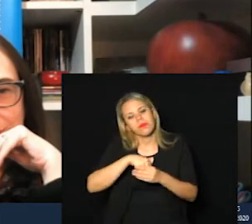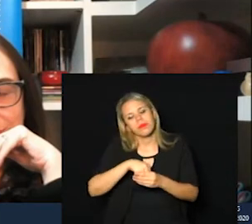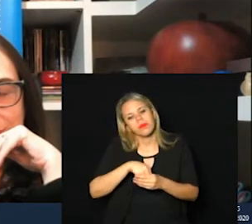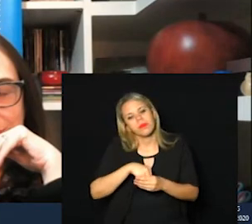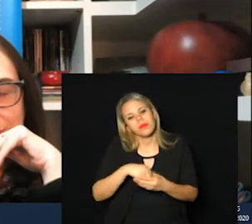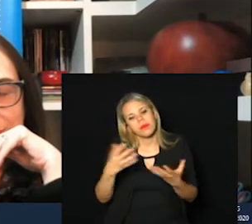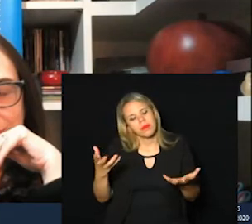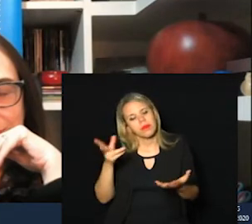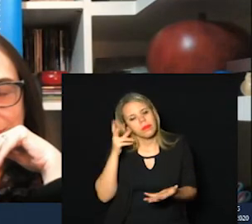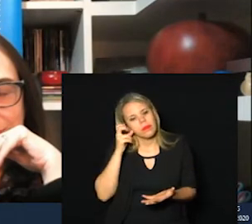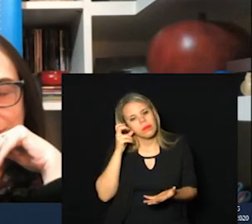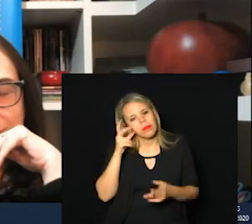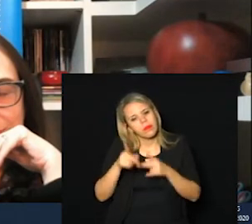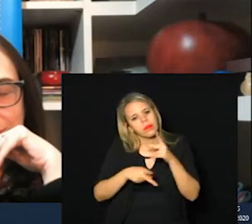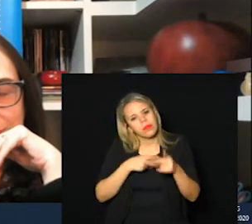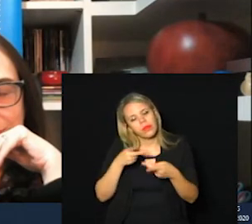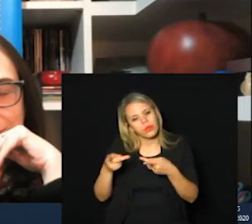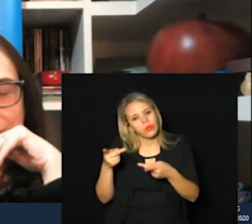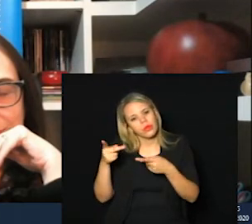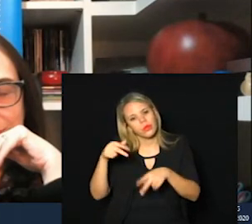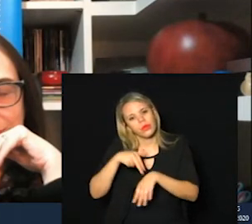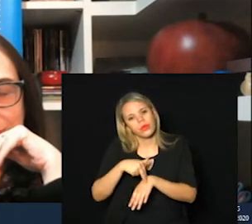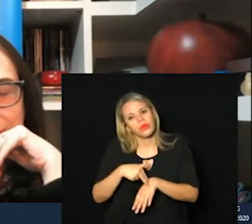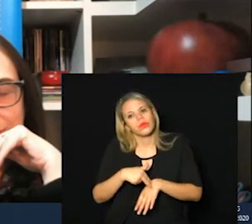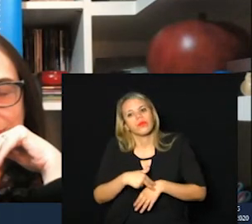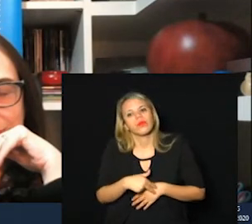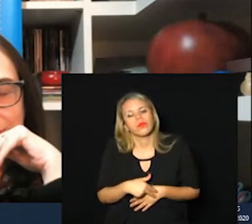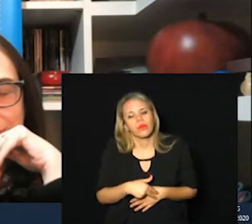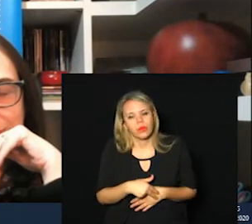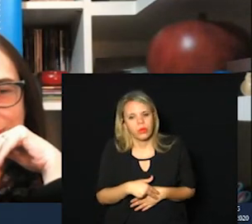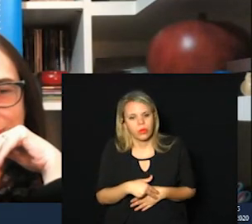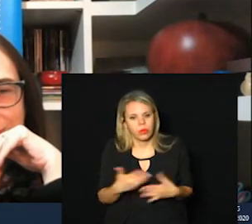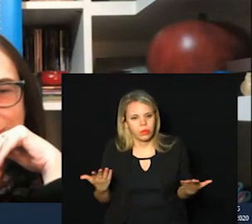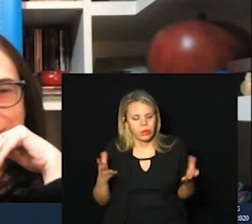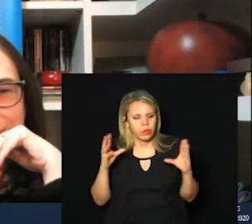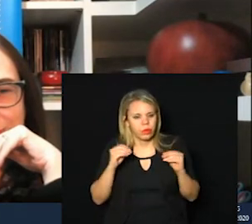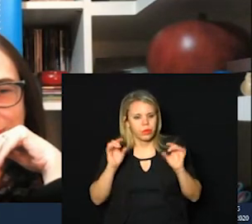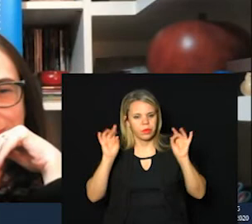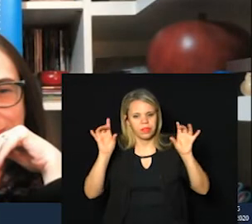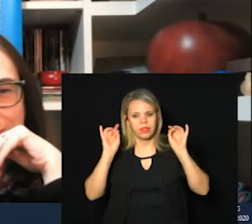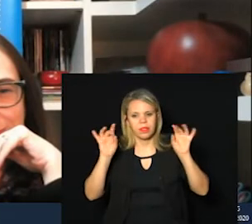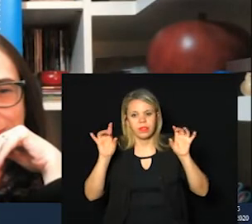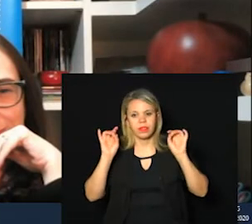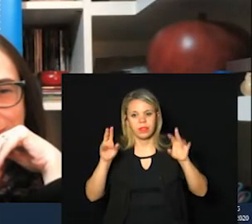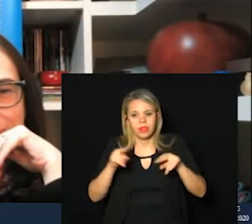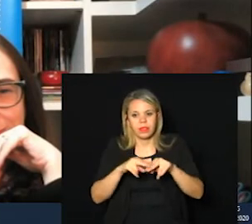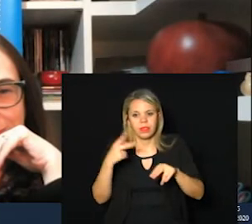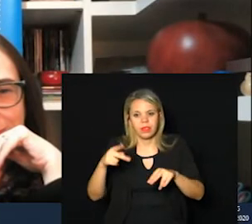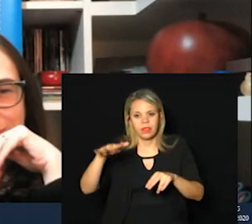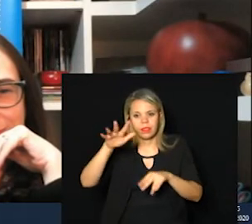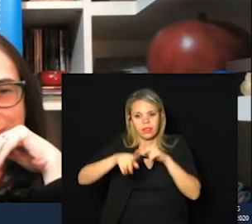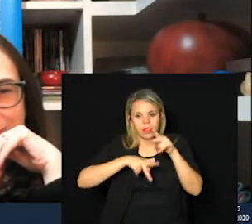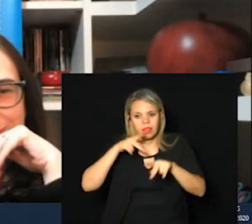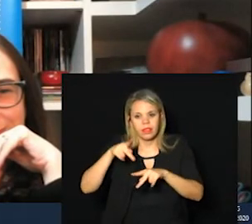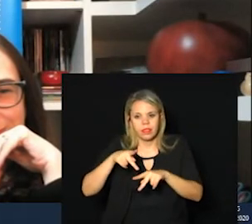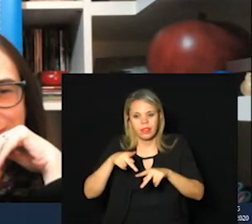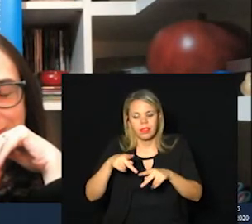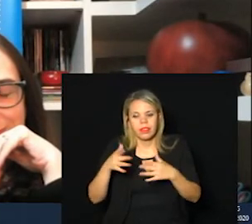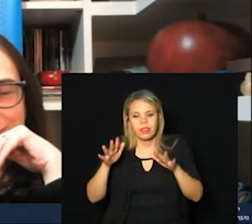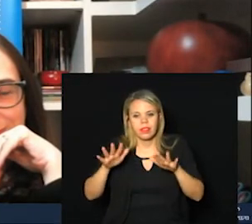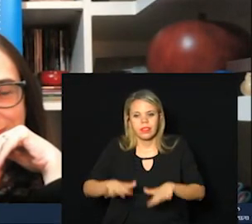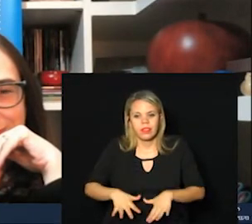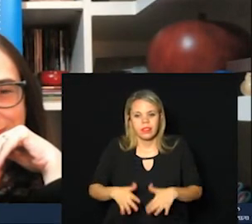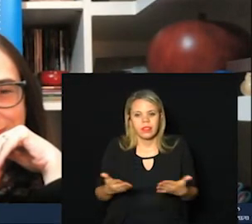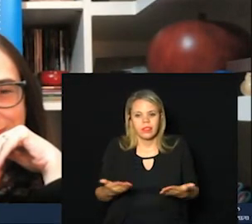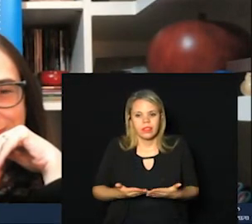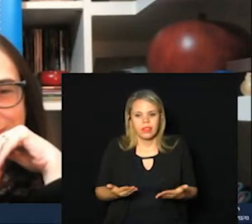quero ouvir as nossas convidadas, e essa noite é mais especial por conta delas. Então, fico por aqui por